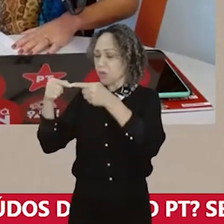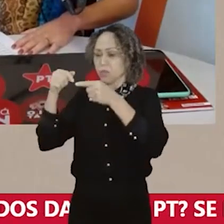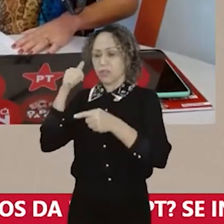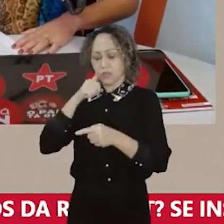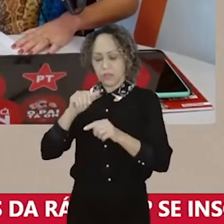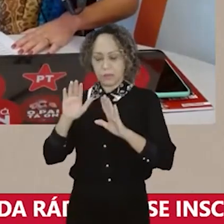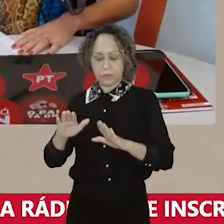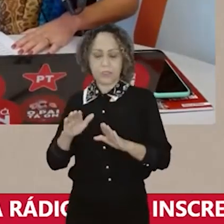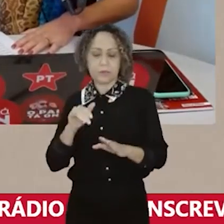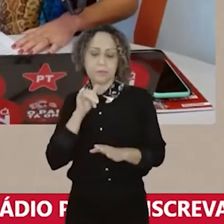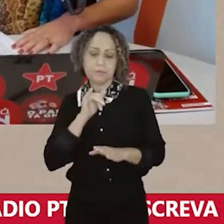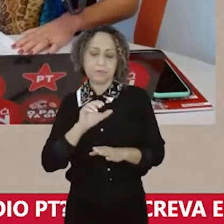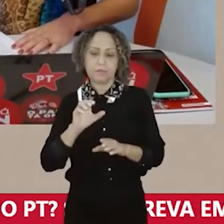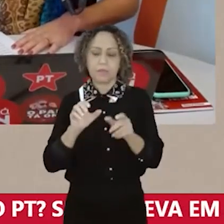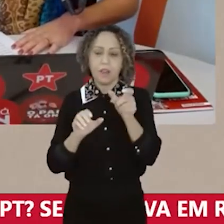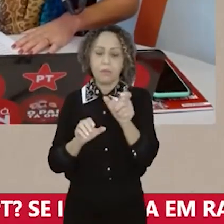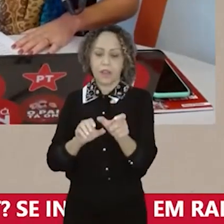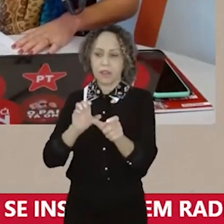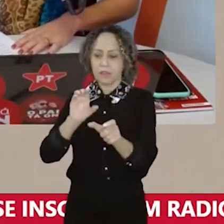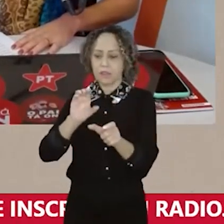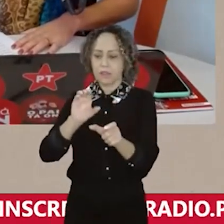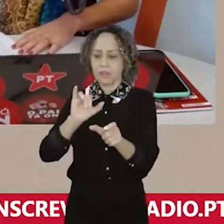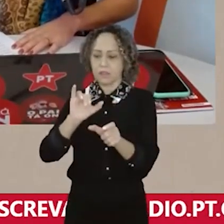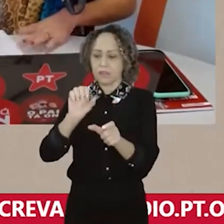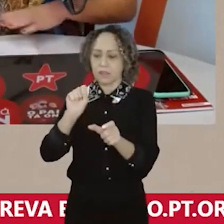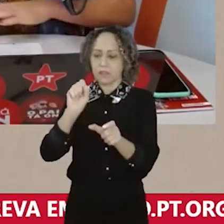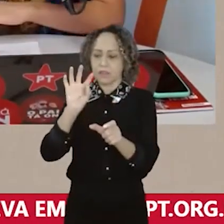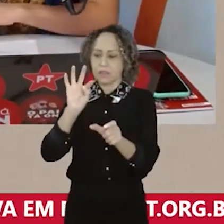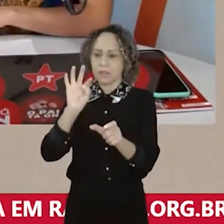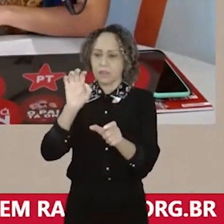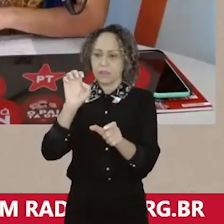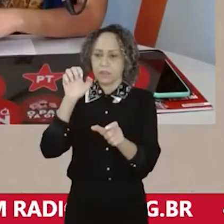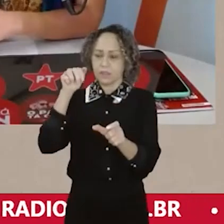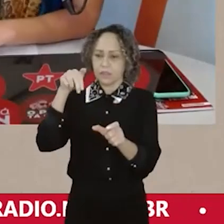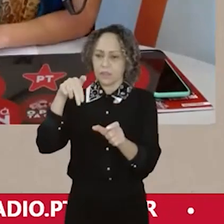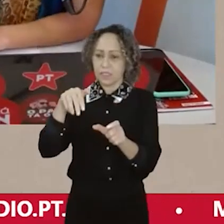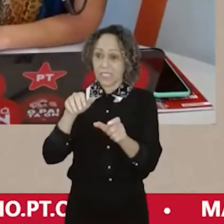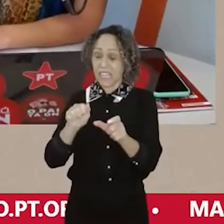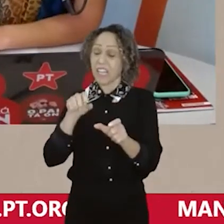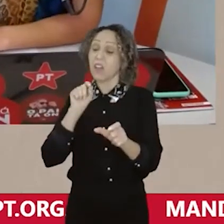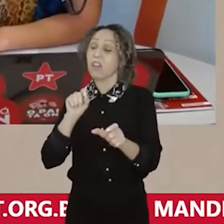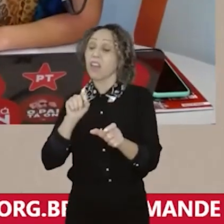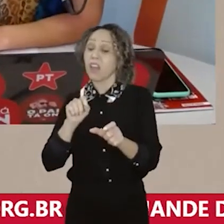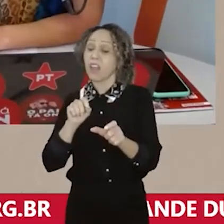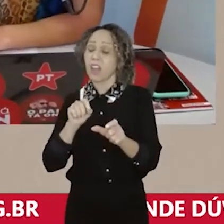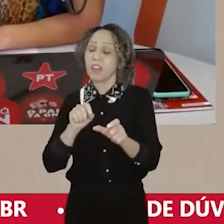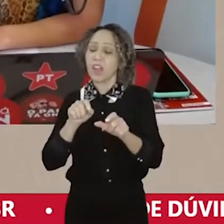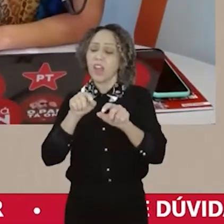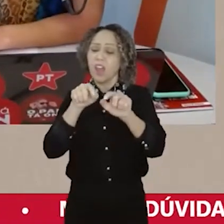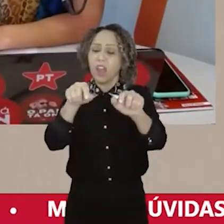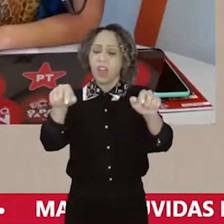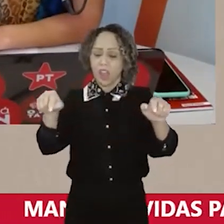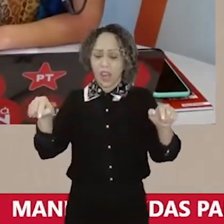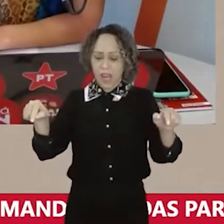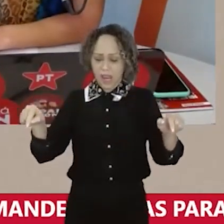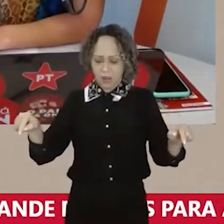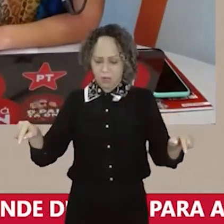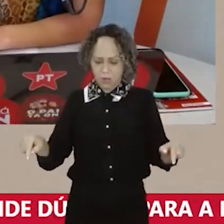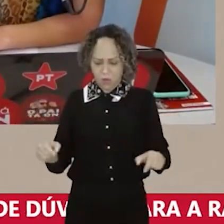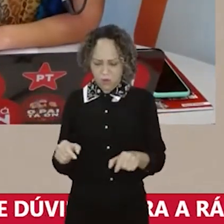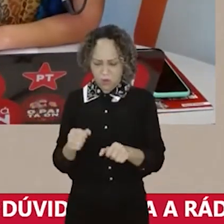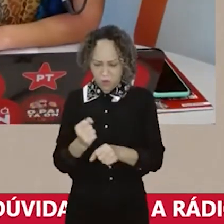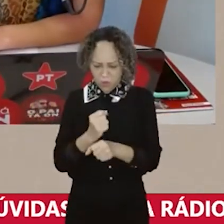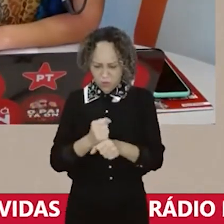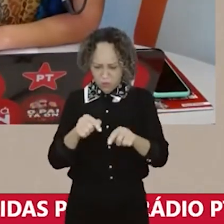cisternas. As cisternas no Nordeste, né, que é um programa maravilhoso de acesso à água, que não